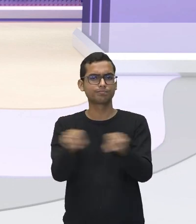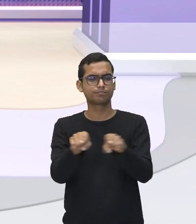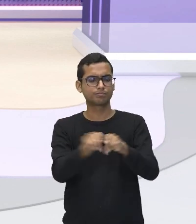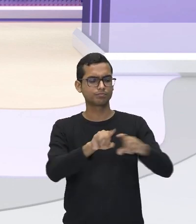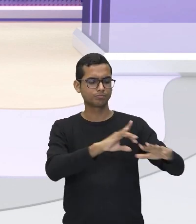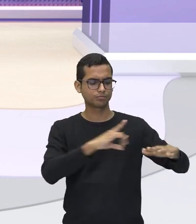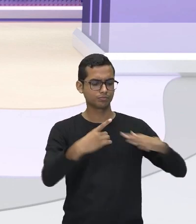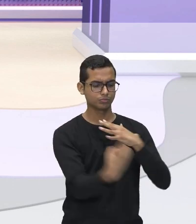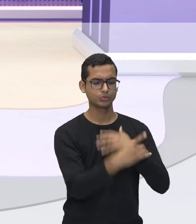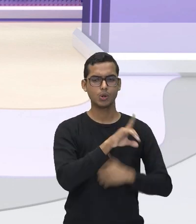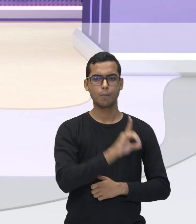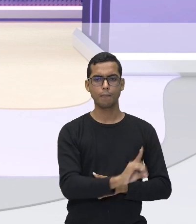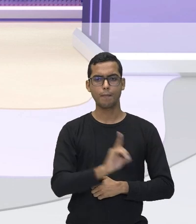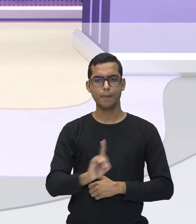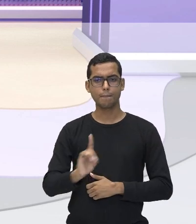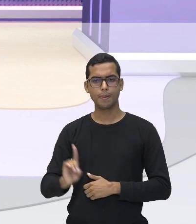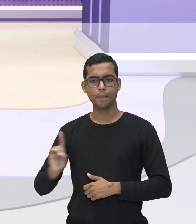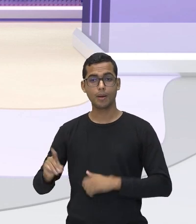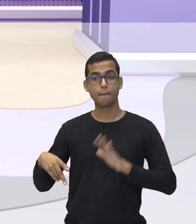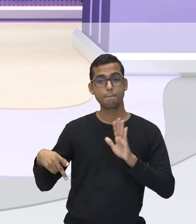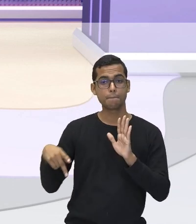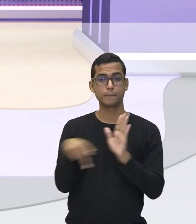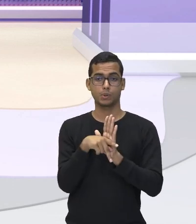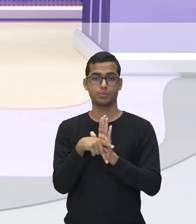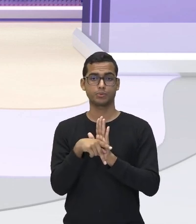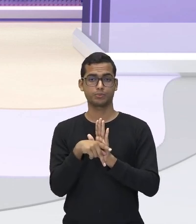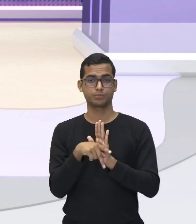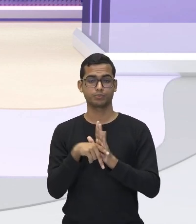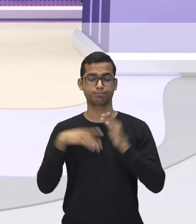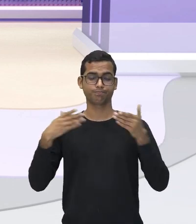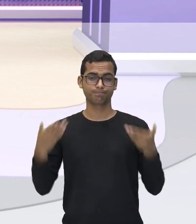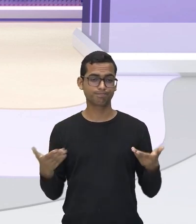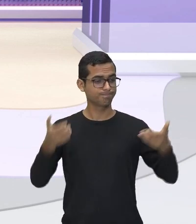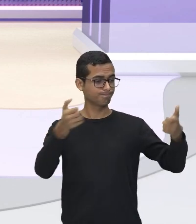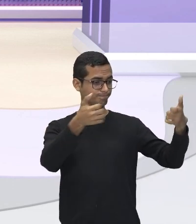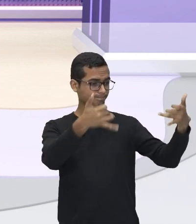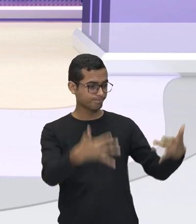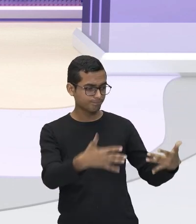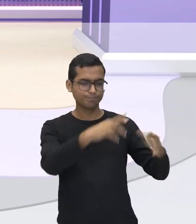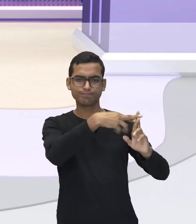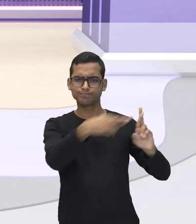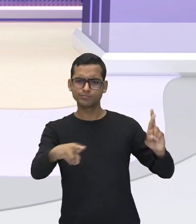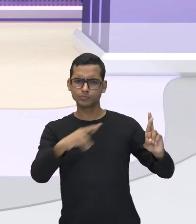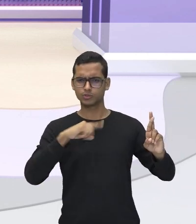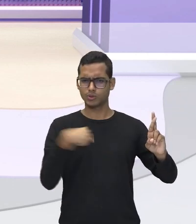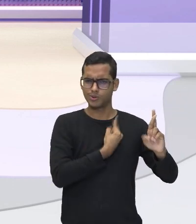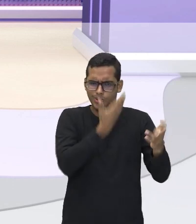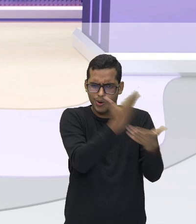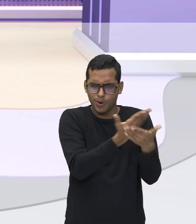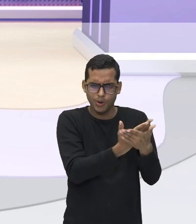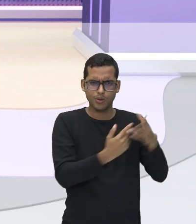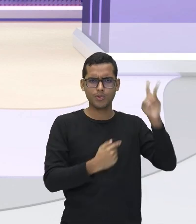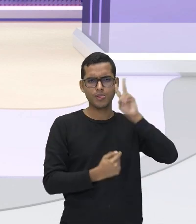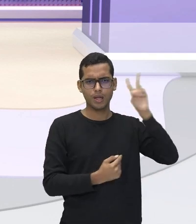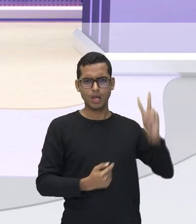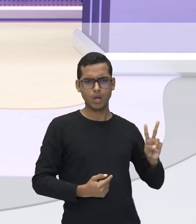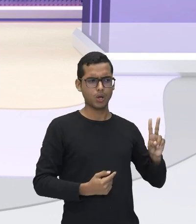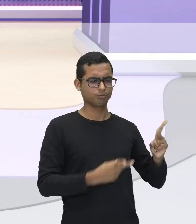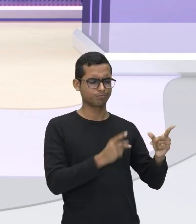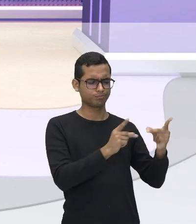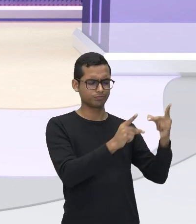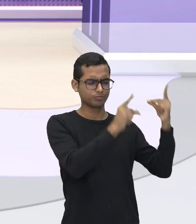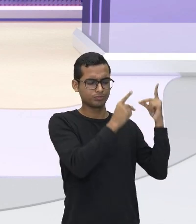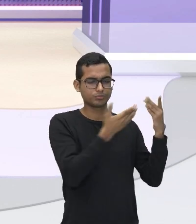deuses. Então, ao falar de uma religião, como a gente estuda em história antiga, né, você olha, vai estudar, por